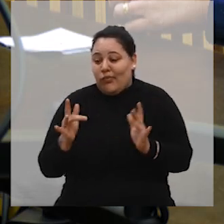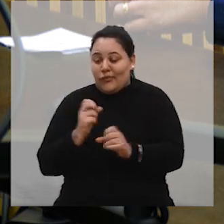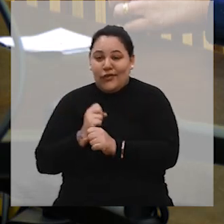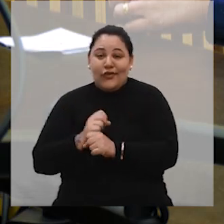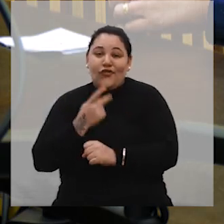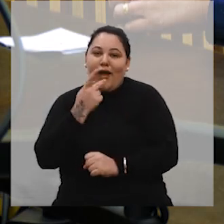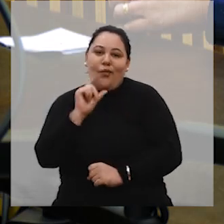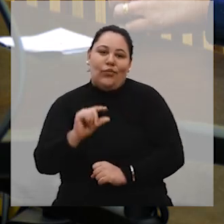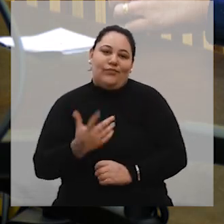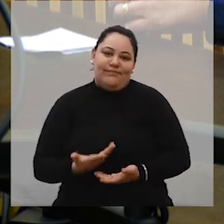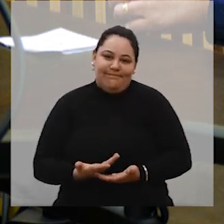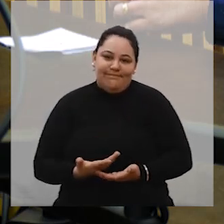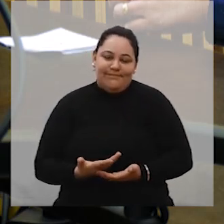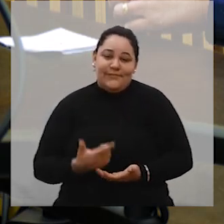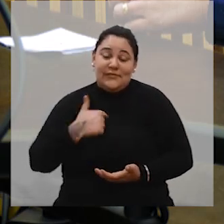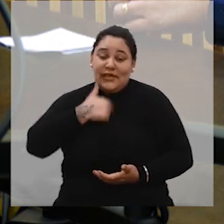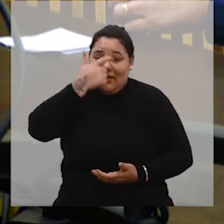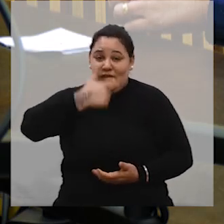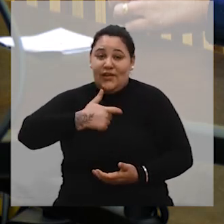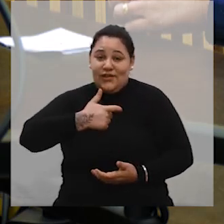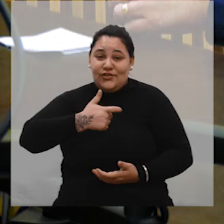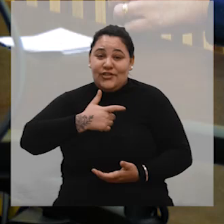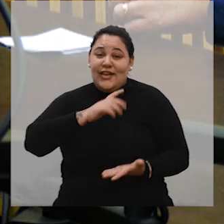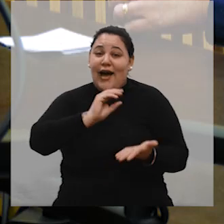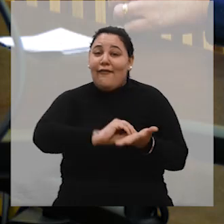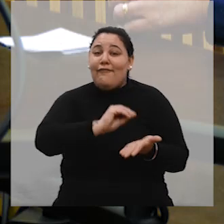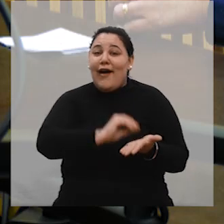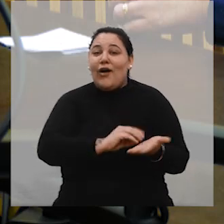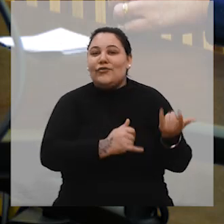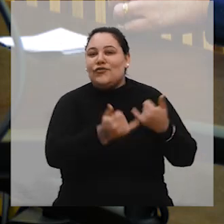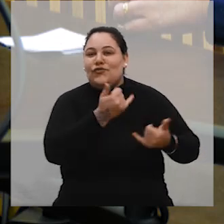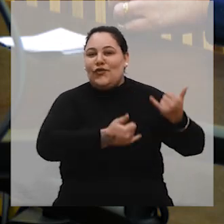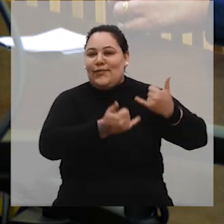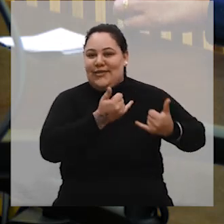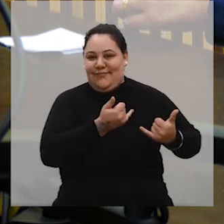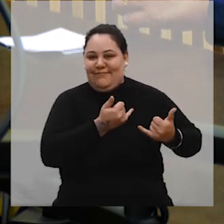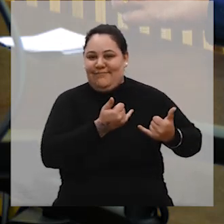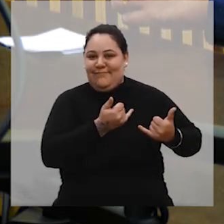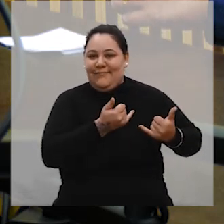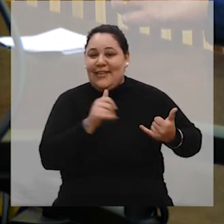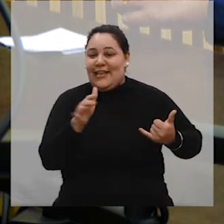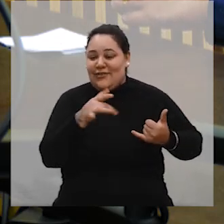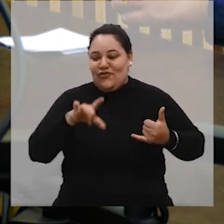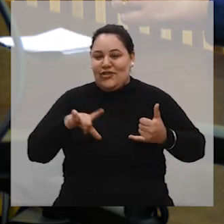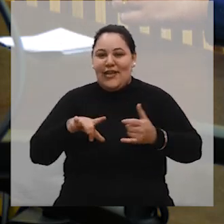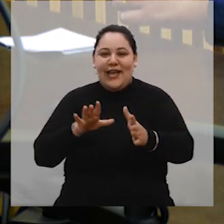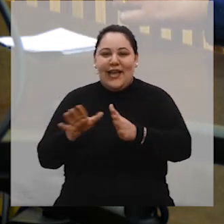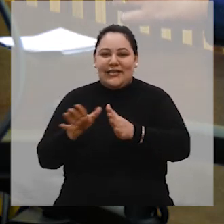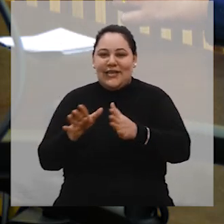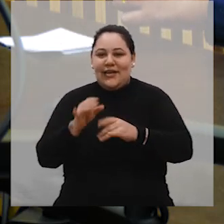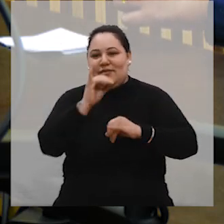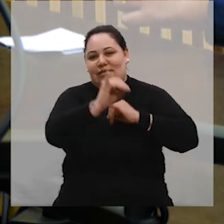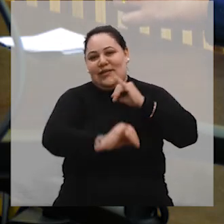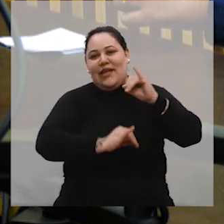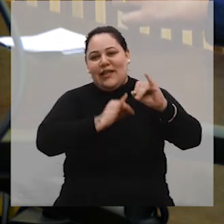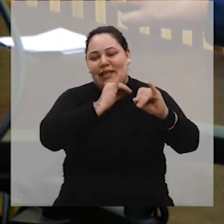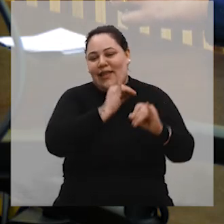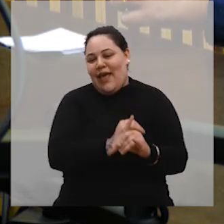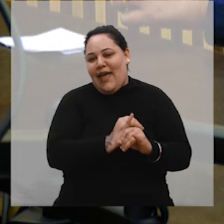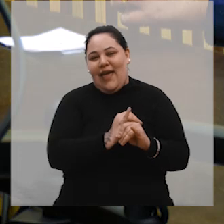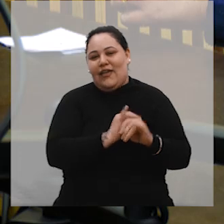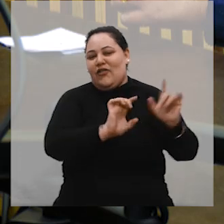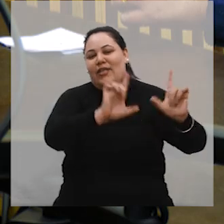falando pouco. E aí eu acho que entra a questão da desinformação. Mesmo a gente tendo acesso hoje em dia, né?